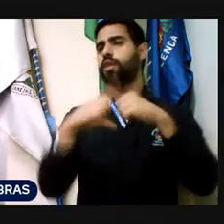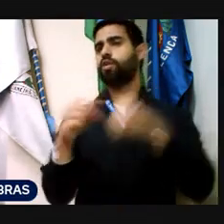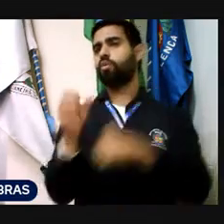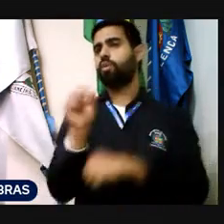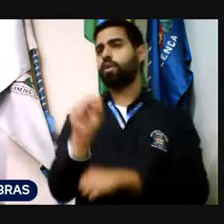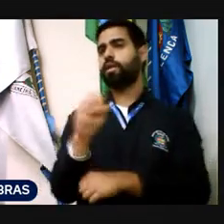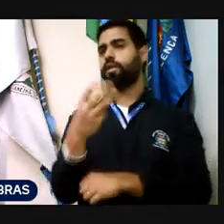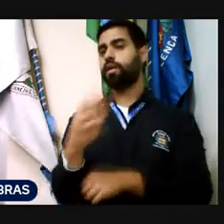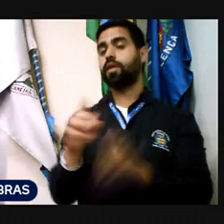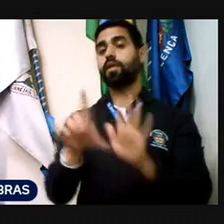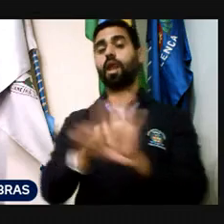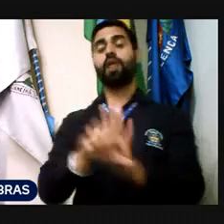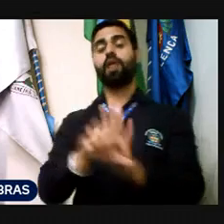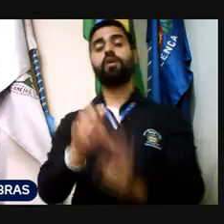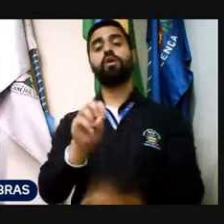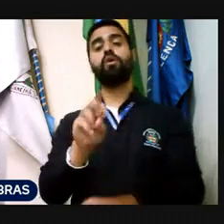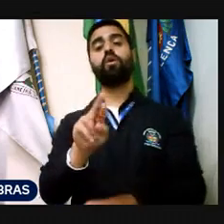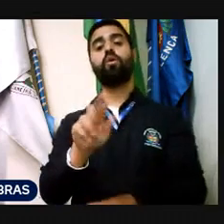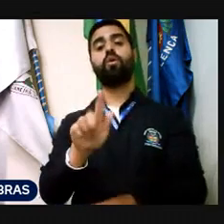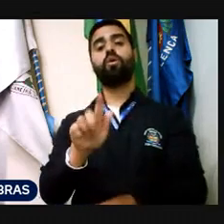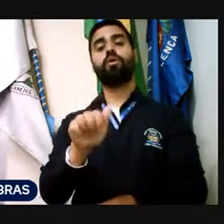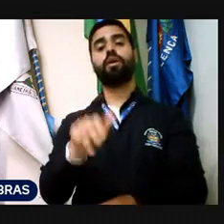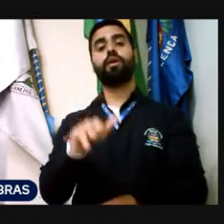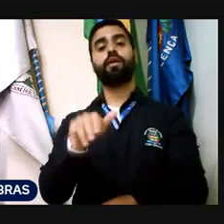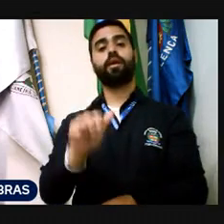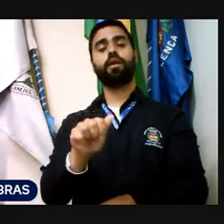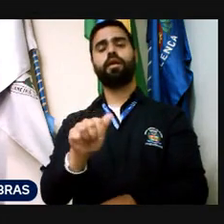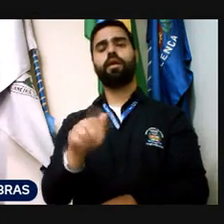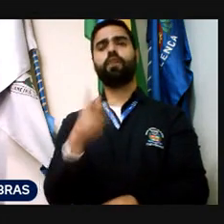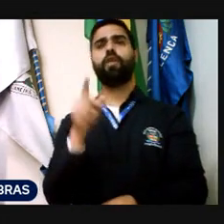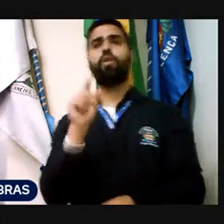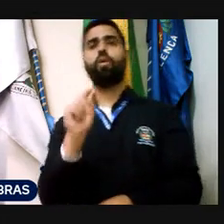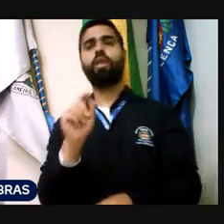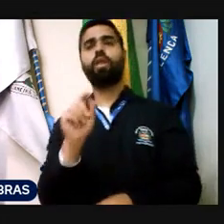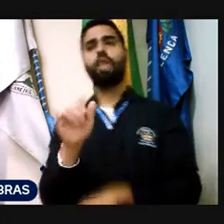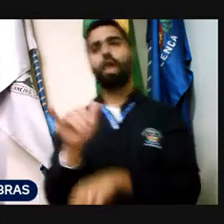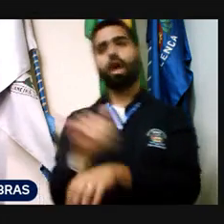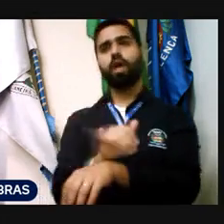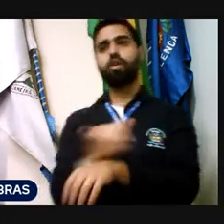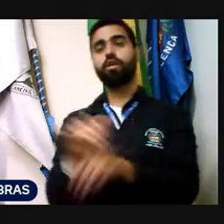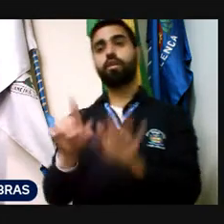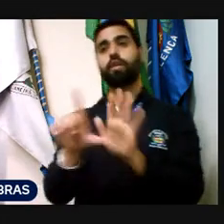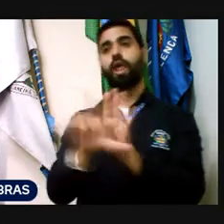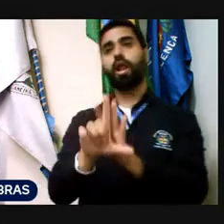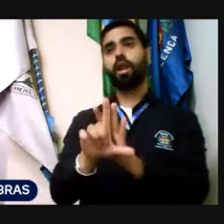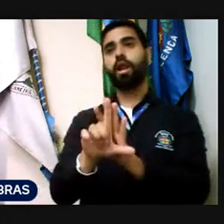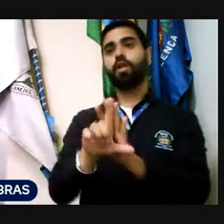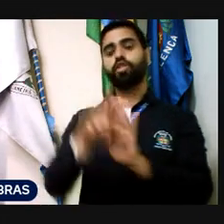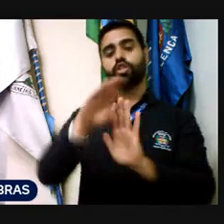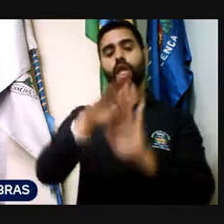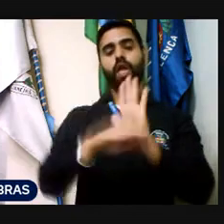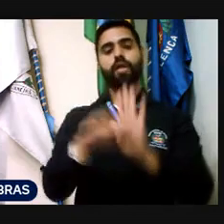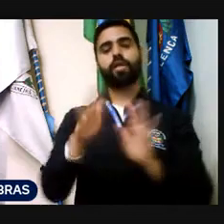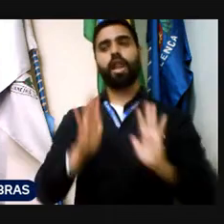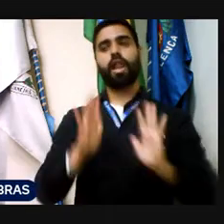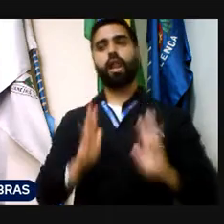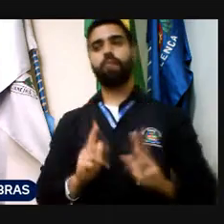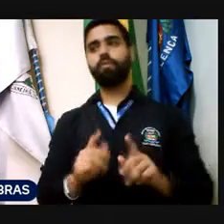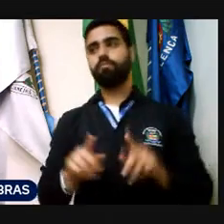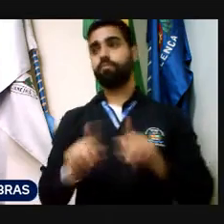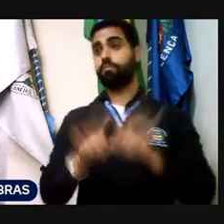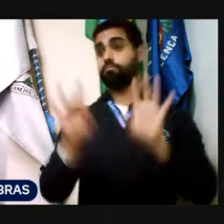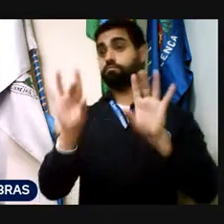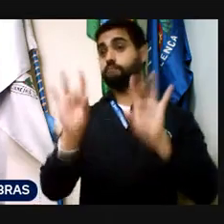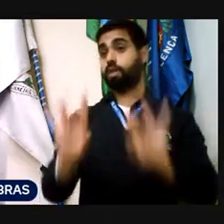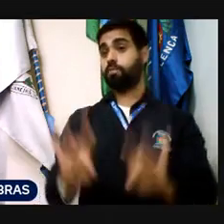83 da Lei Orgânica do Município de Valença, que trata da adequação da lei de ficha limpa municipal, em especial